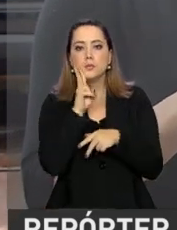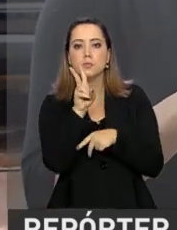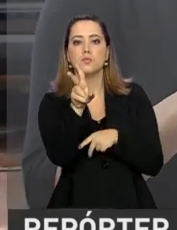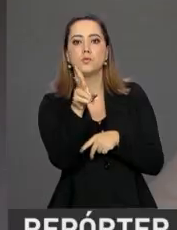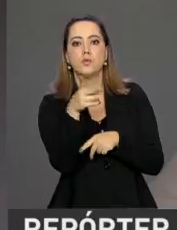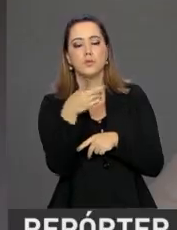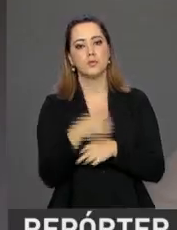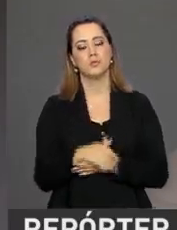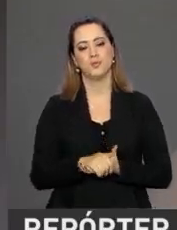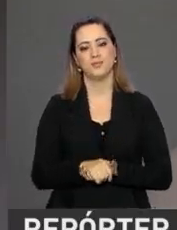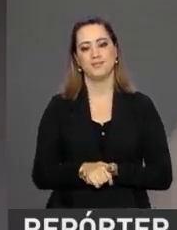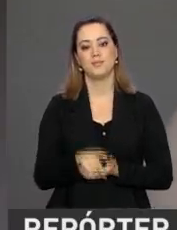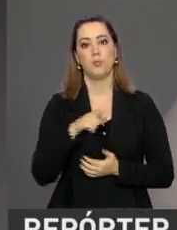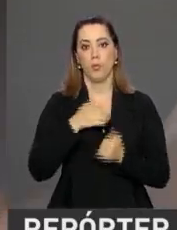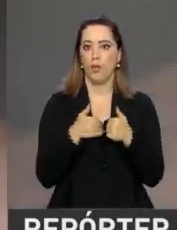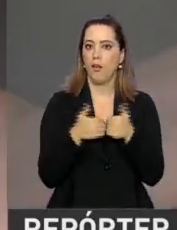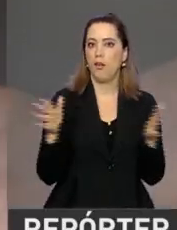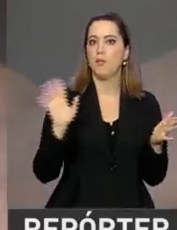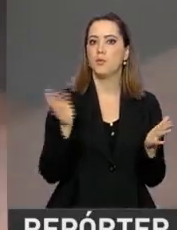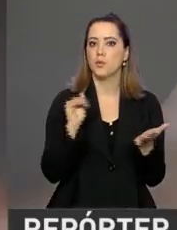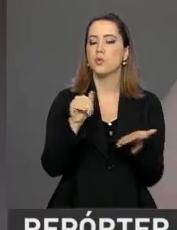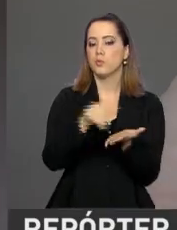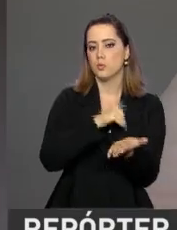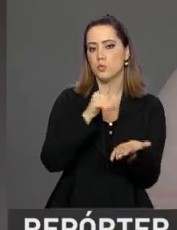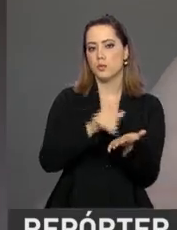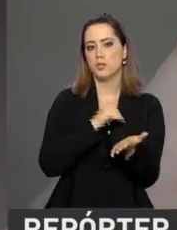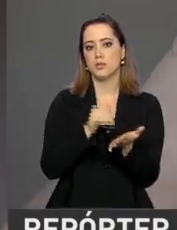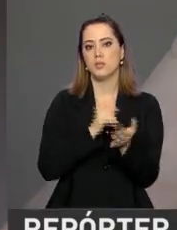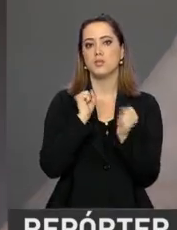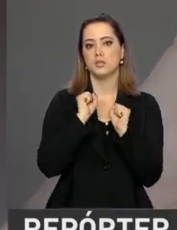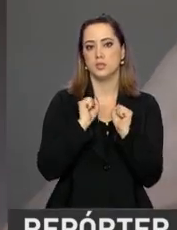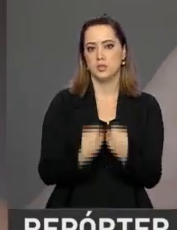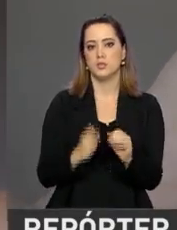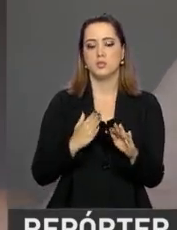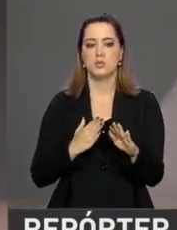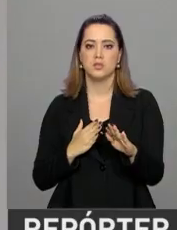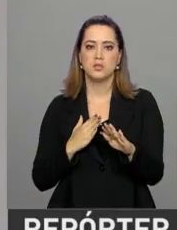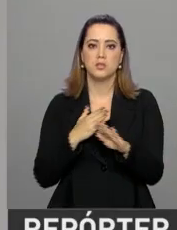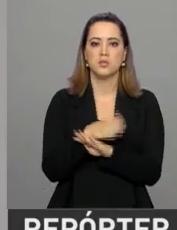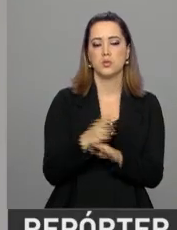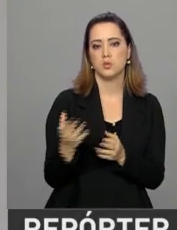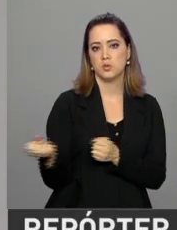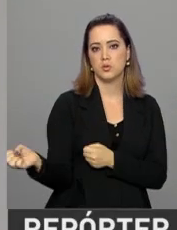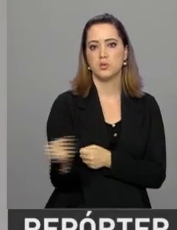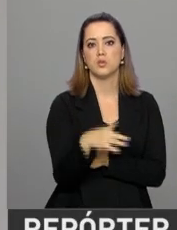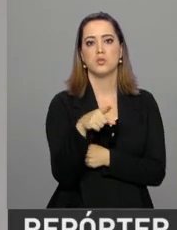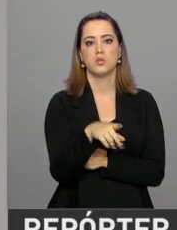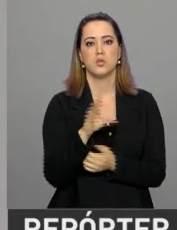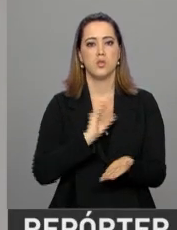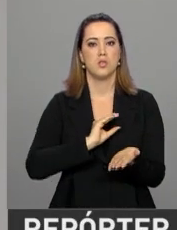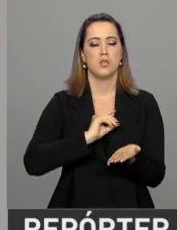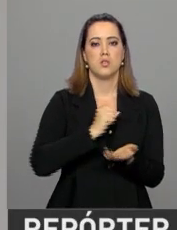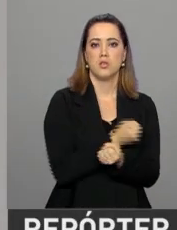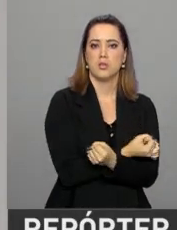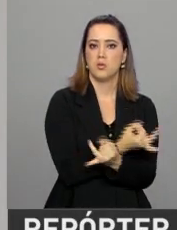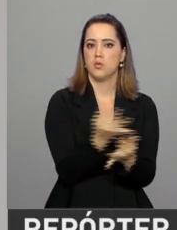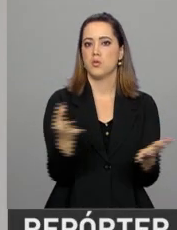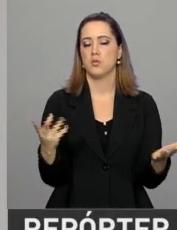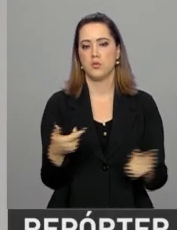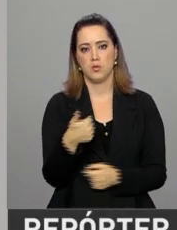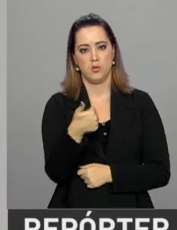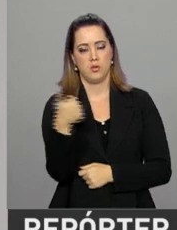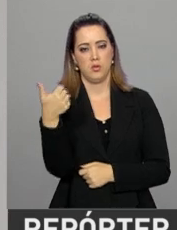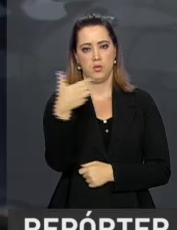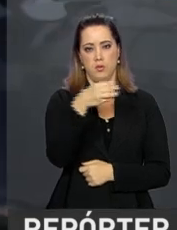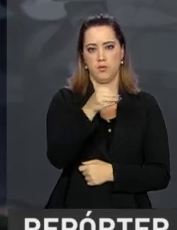nessa dica. Estão abertas as inscrições para participar do edital Sebrae de Inovação, que vai distribuir 20 milhões de reais